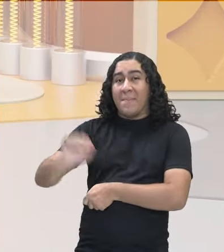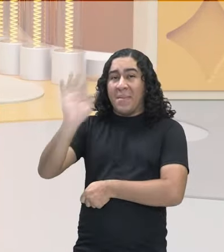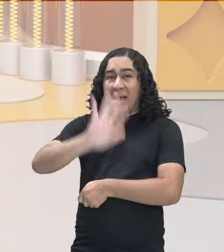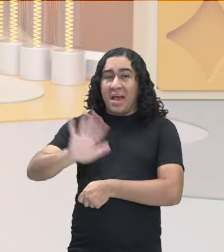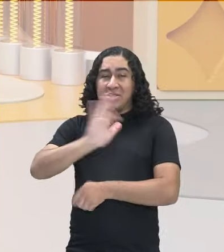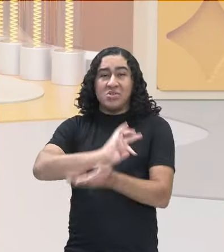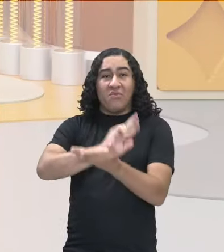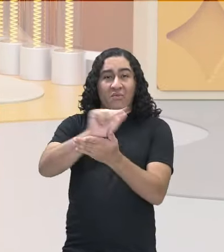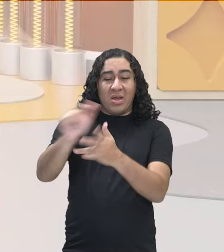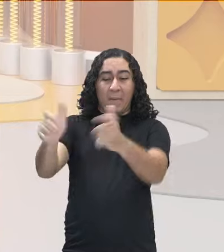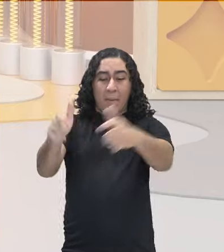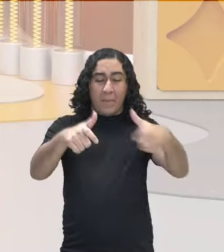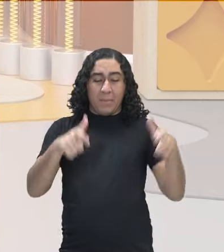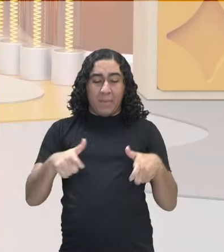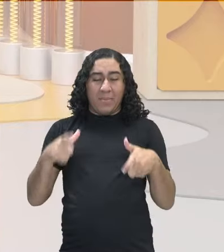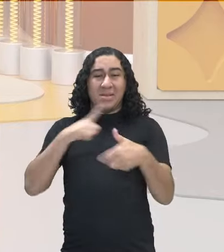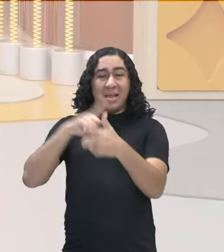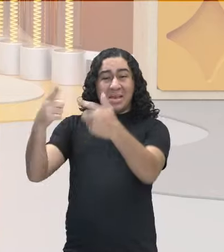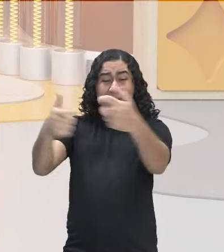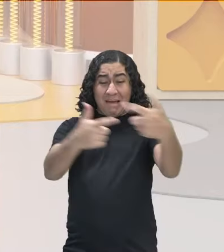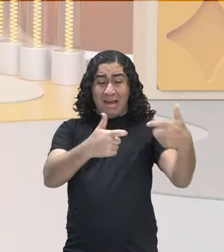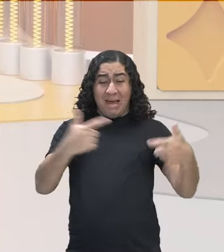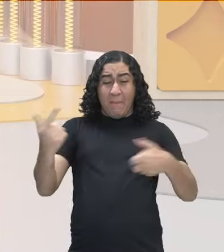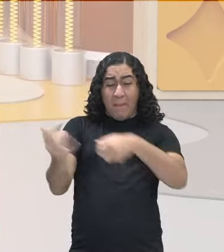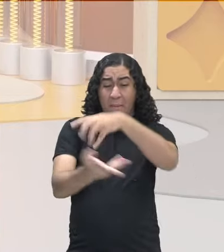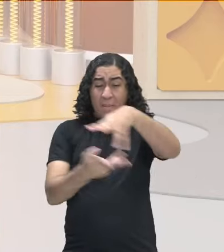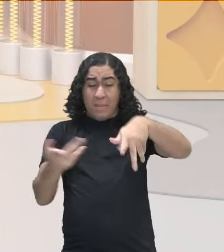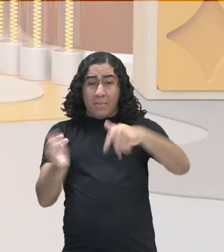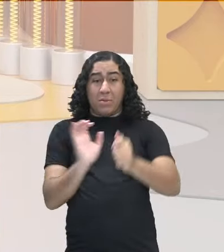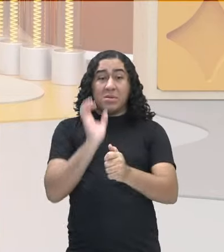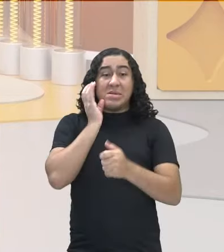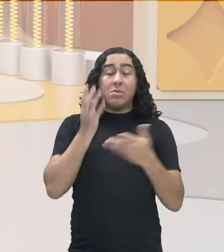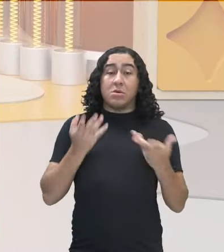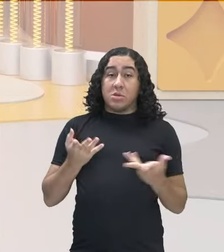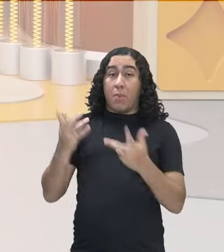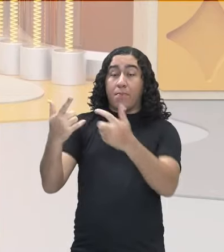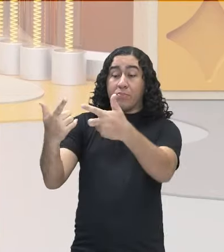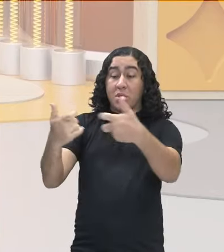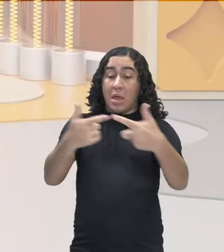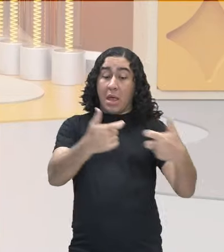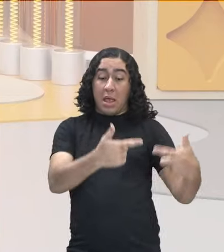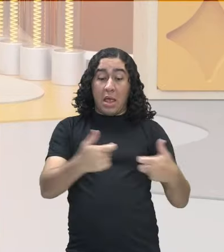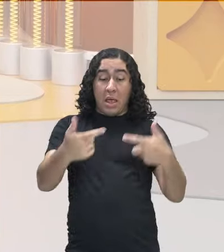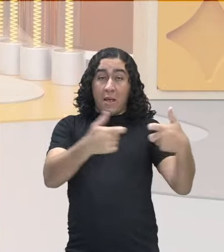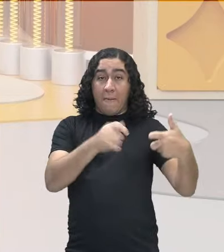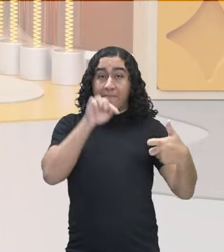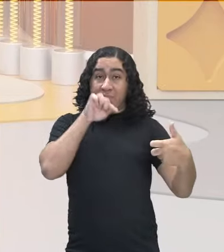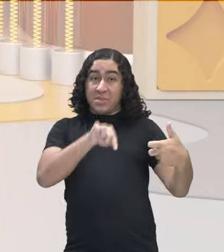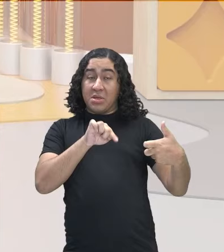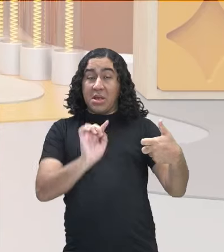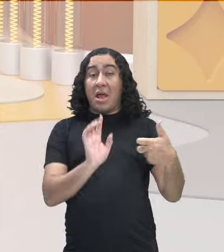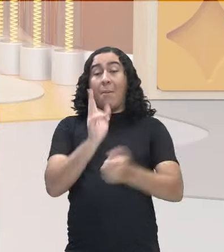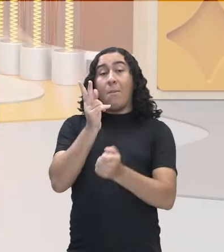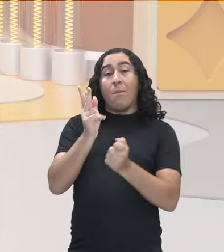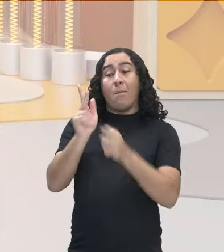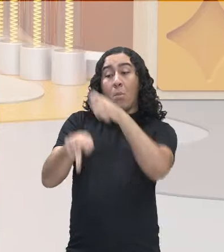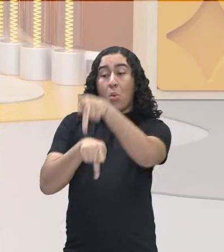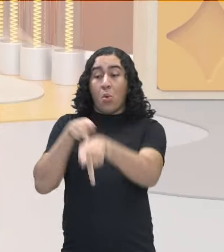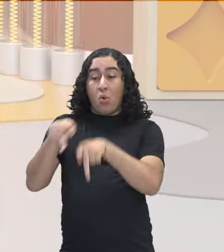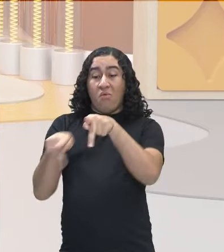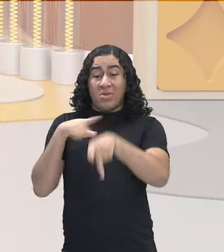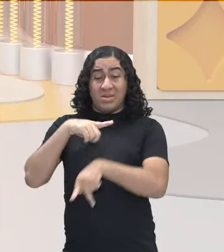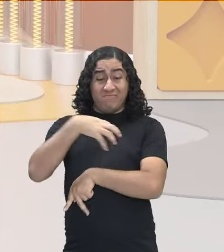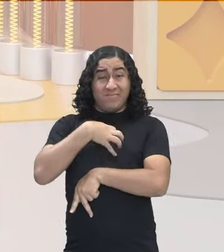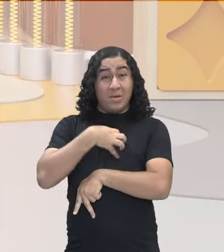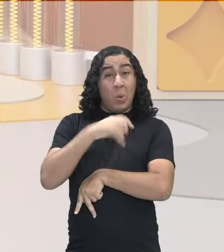regiões assoladas Ali pela guerra Tá bom então essas guerras elas vão fazer com que essas populações saiam saiam